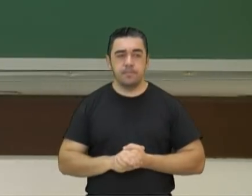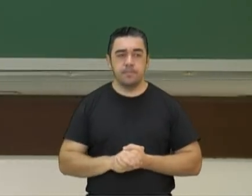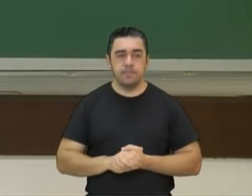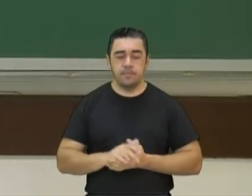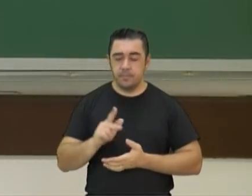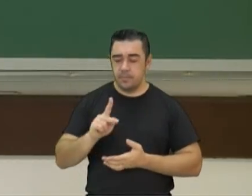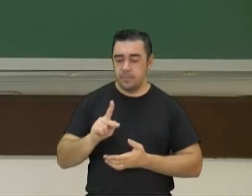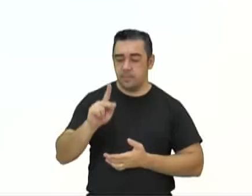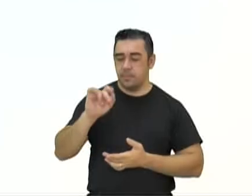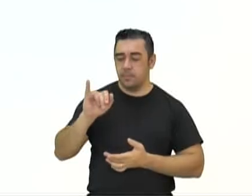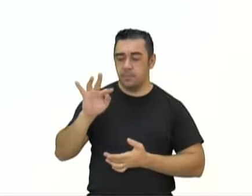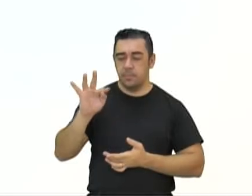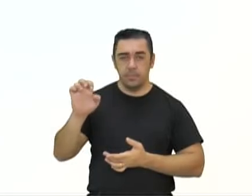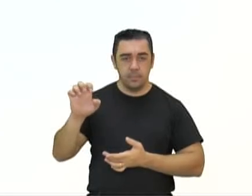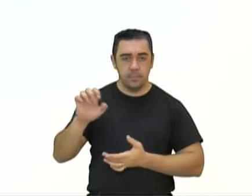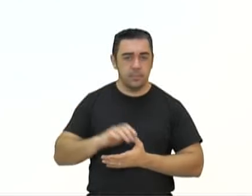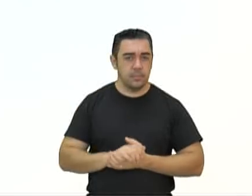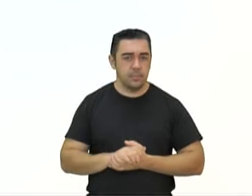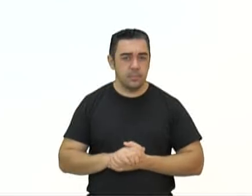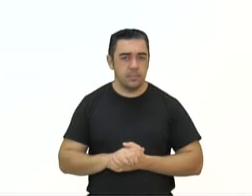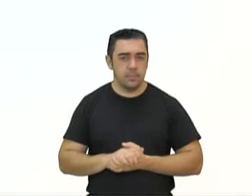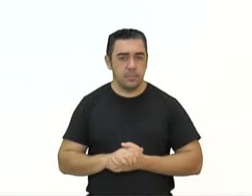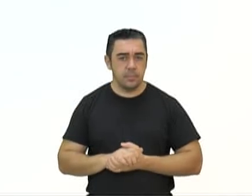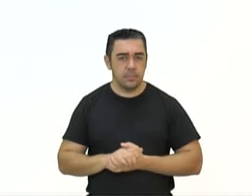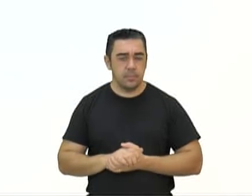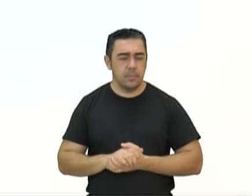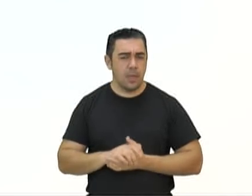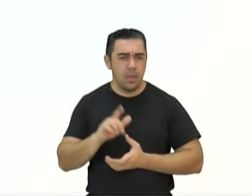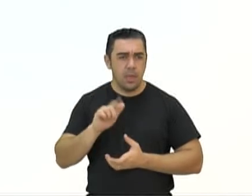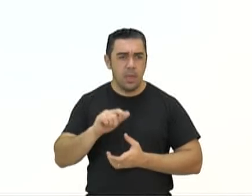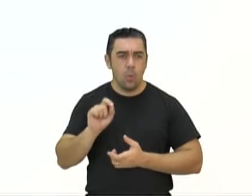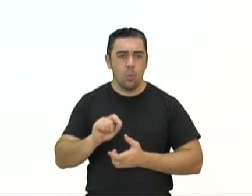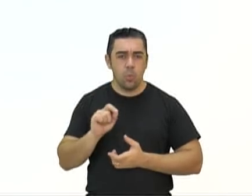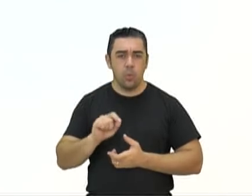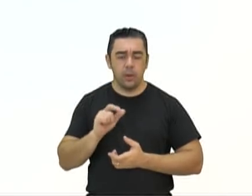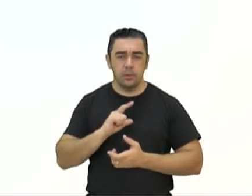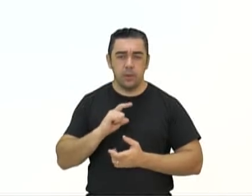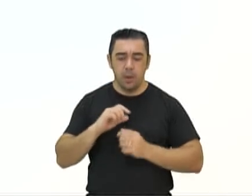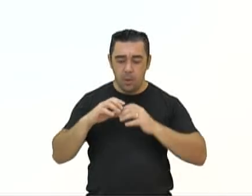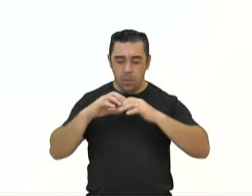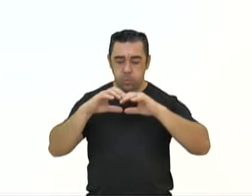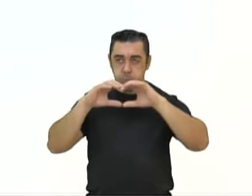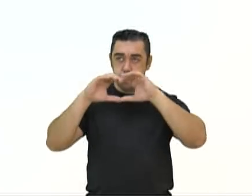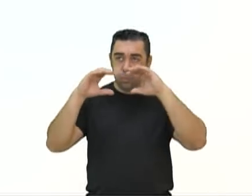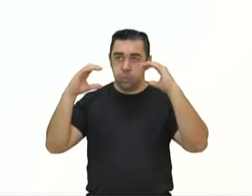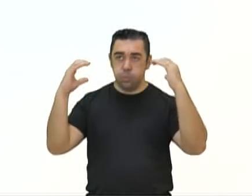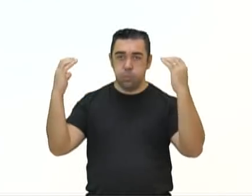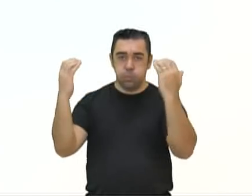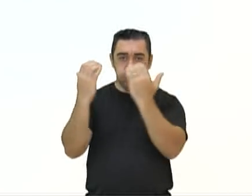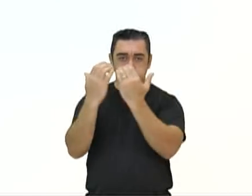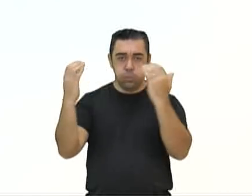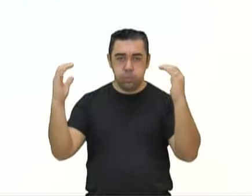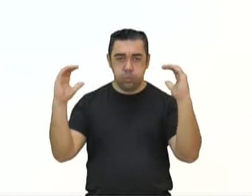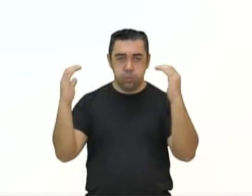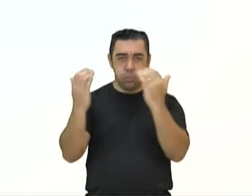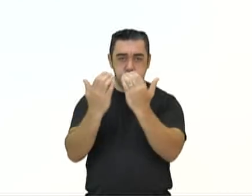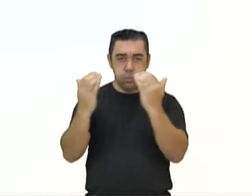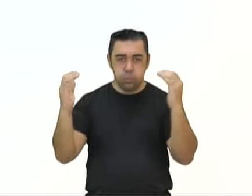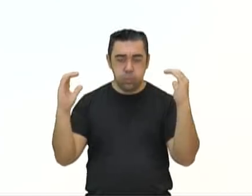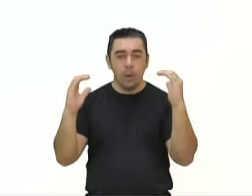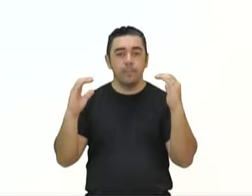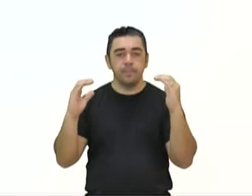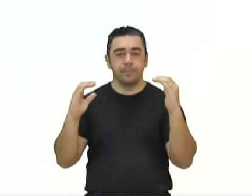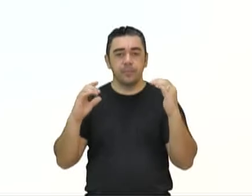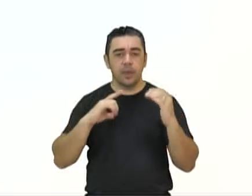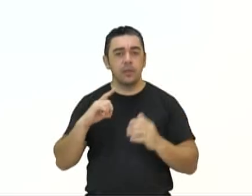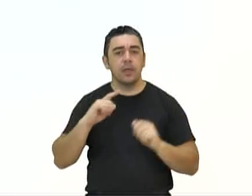O kite. Os kites insufláveis são os mais utilizados. São bastante